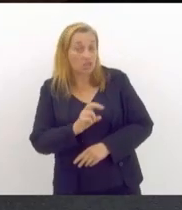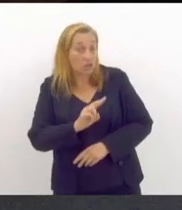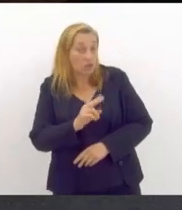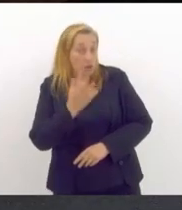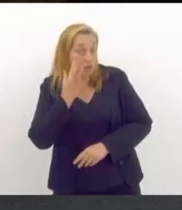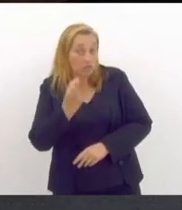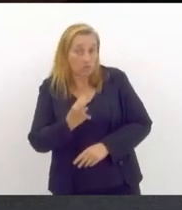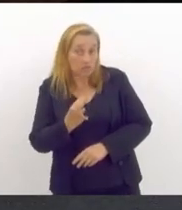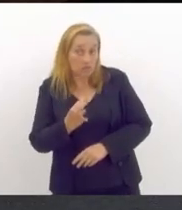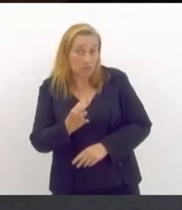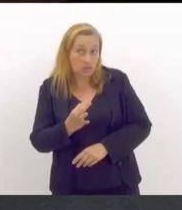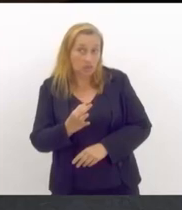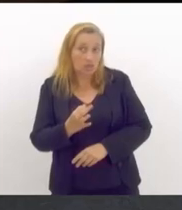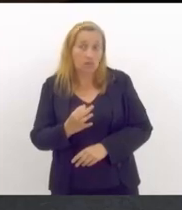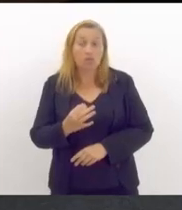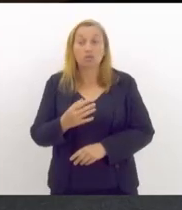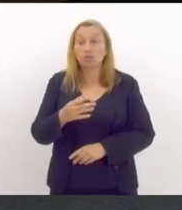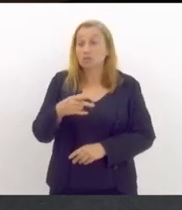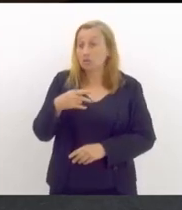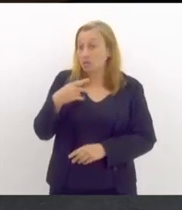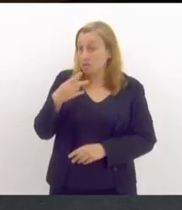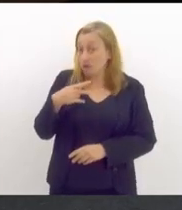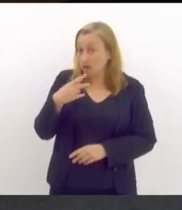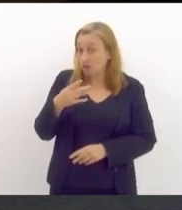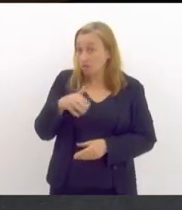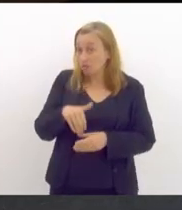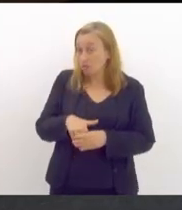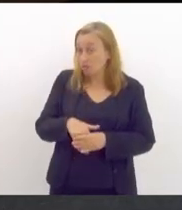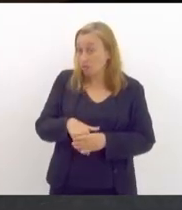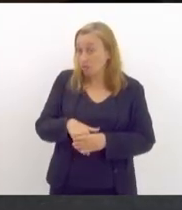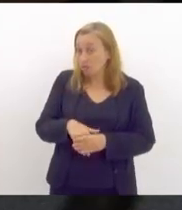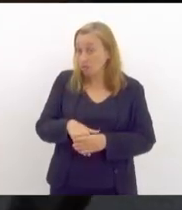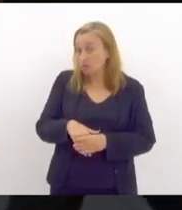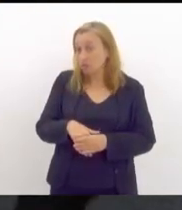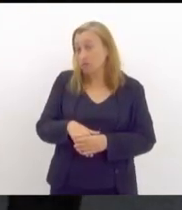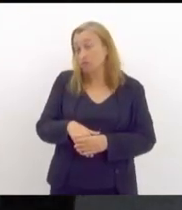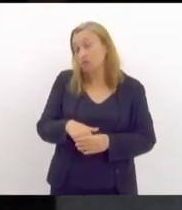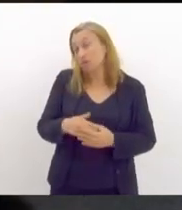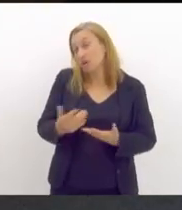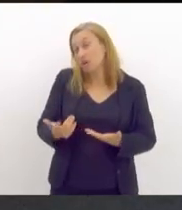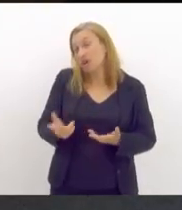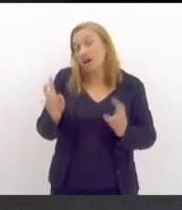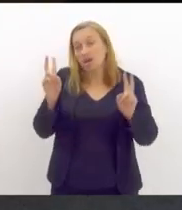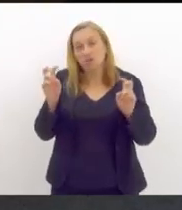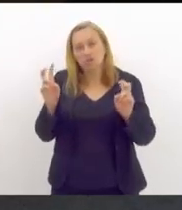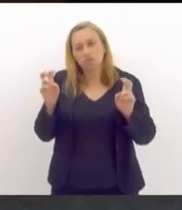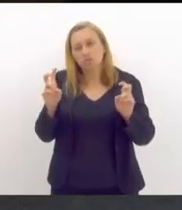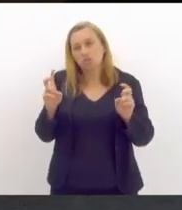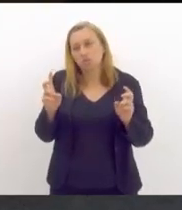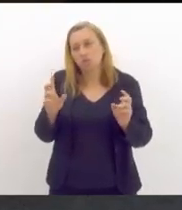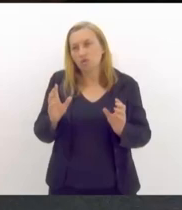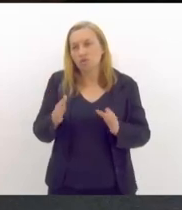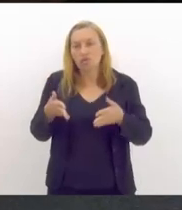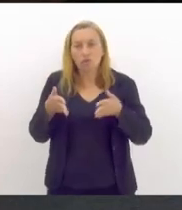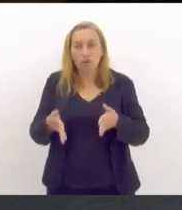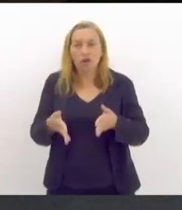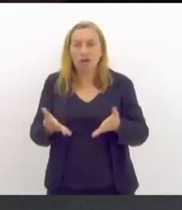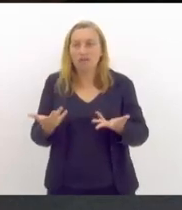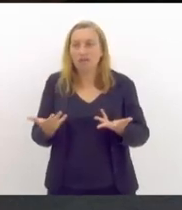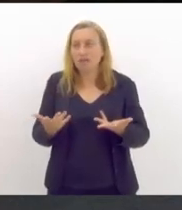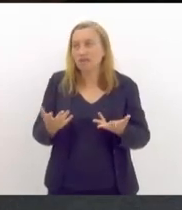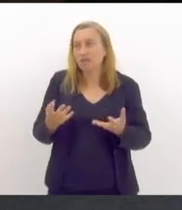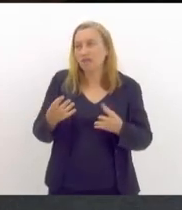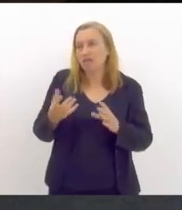fechada eu tô sugerindo questão fechada são aquelas questões de princípios de